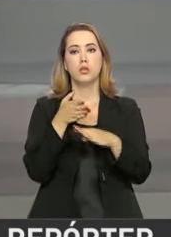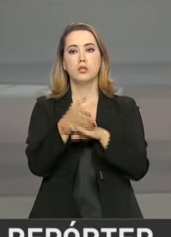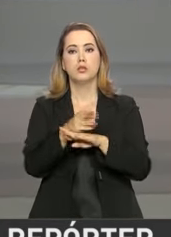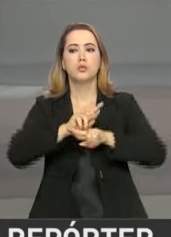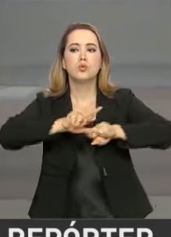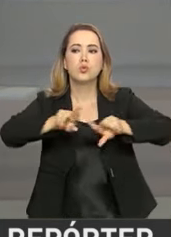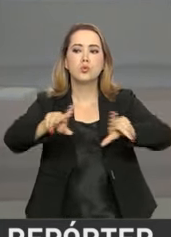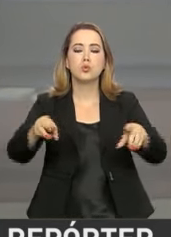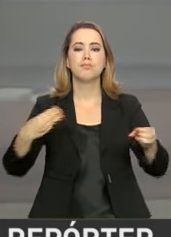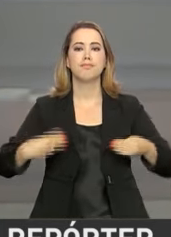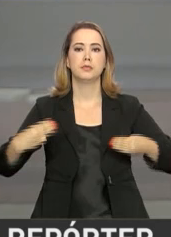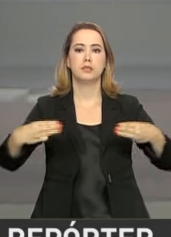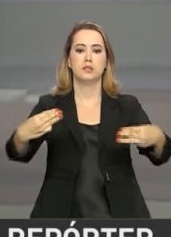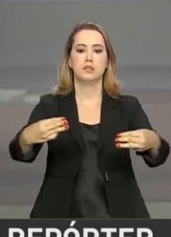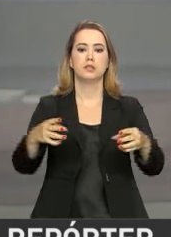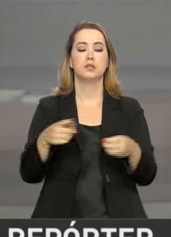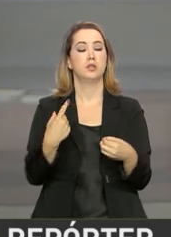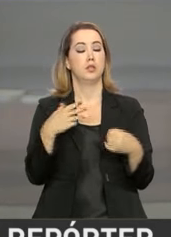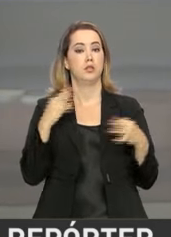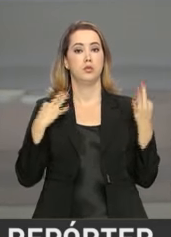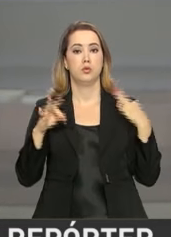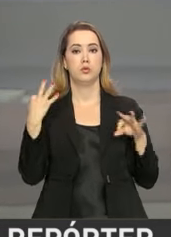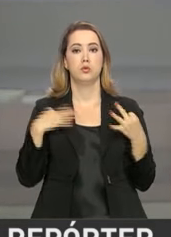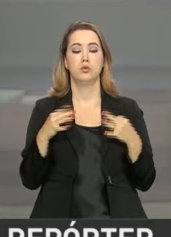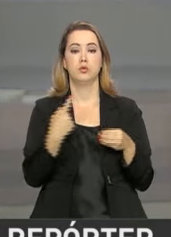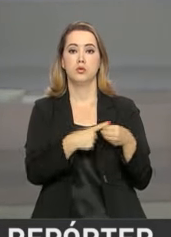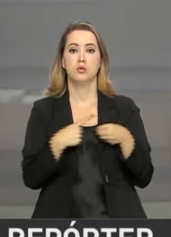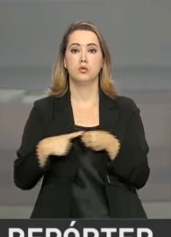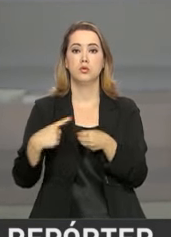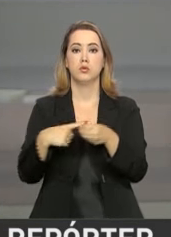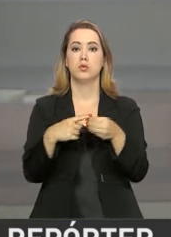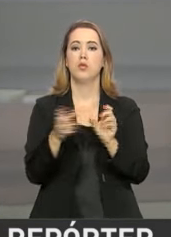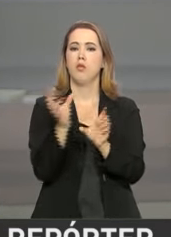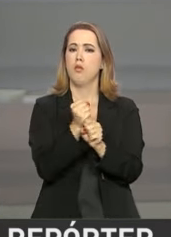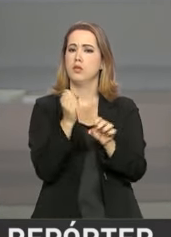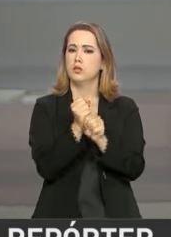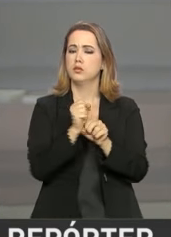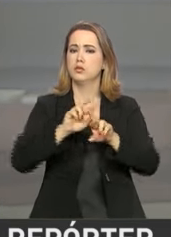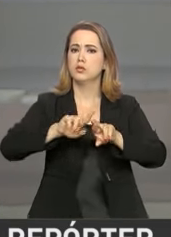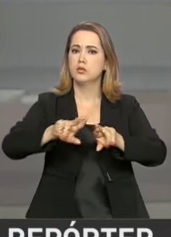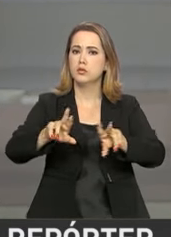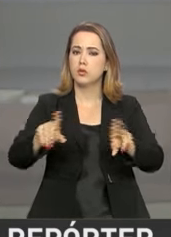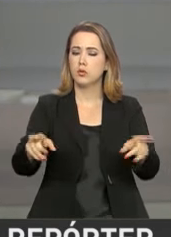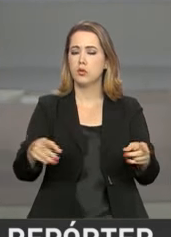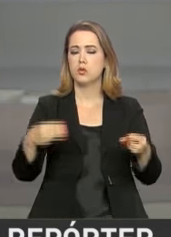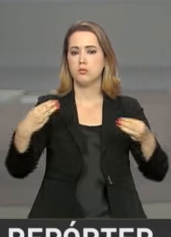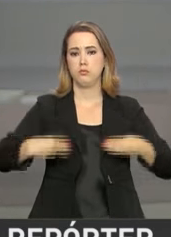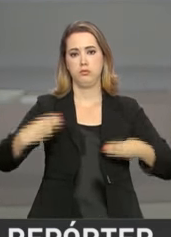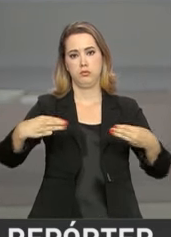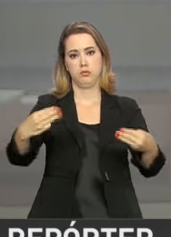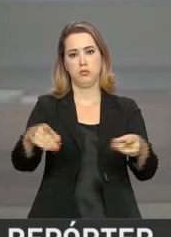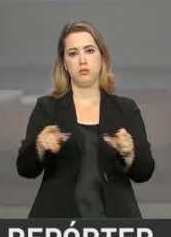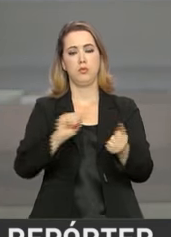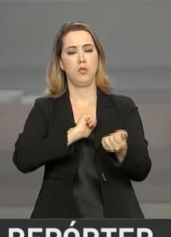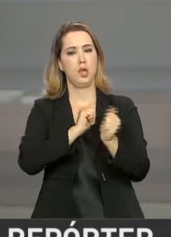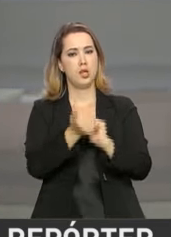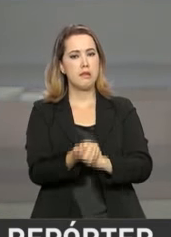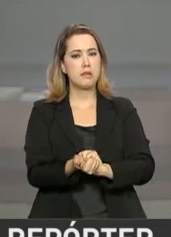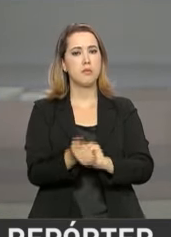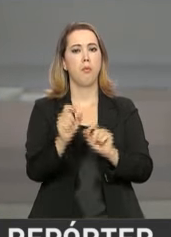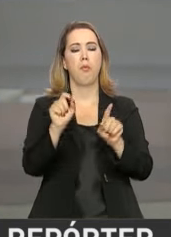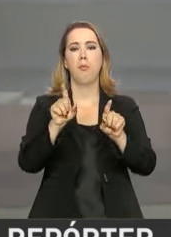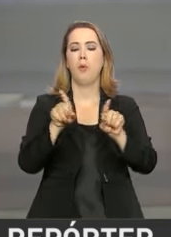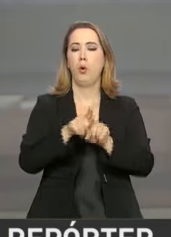os ministros do turismo, das cidades, do Planejamento da Fazenda Casa Civil, Integração Nacional, do Esporte, da